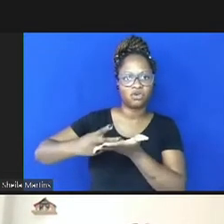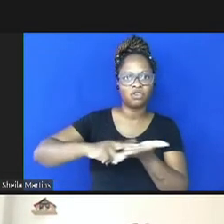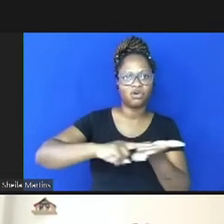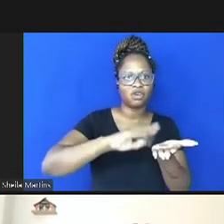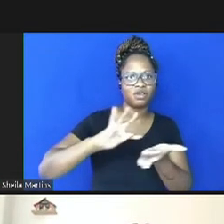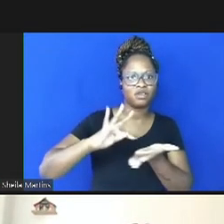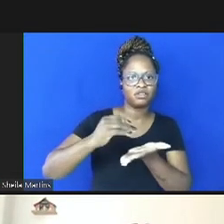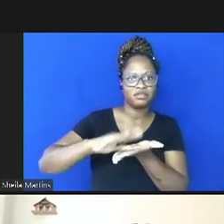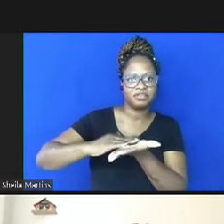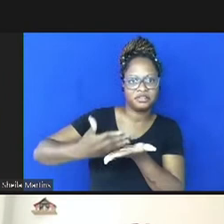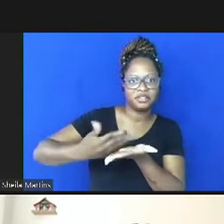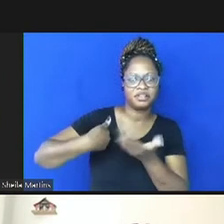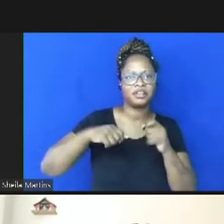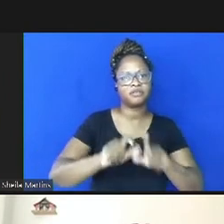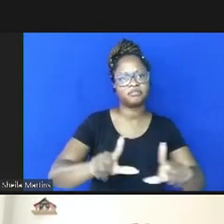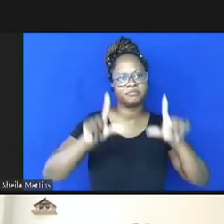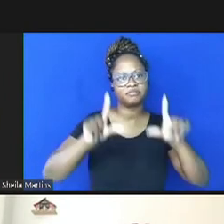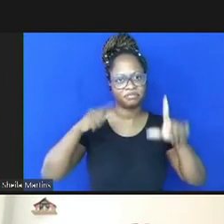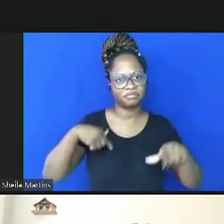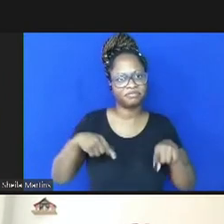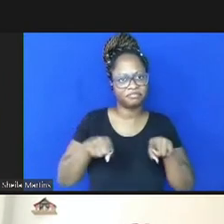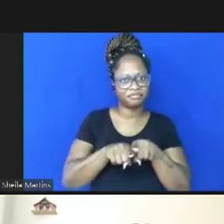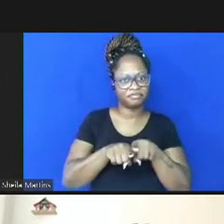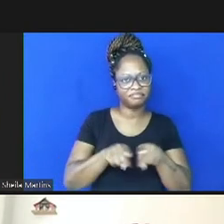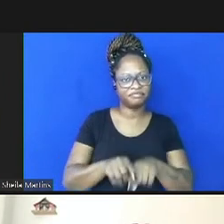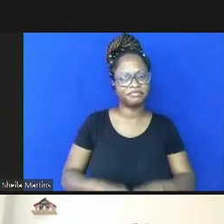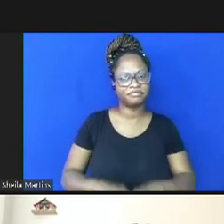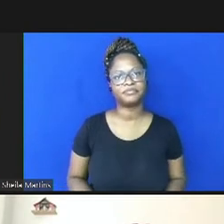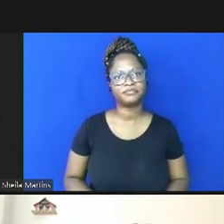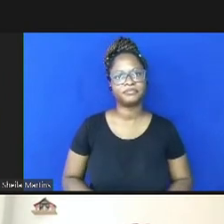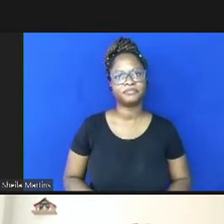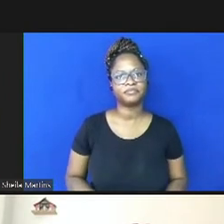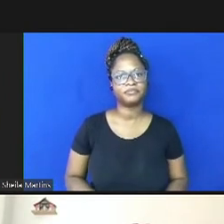Então...